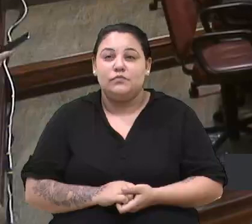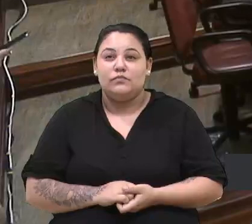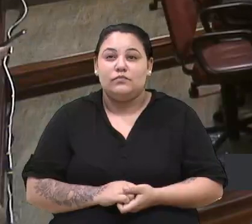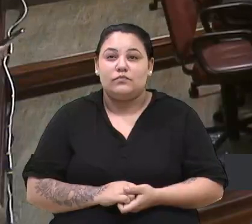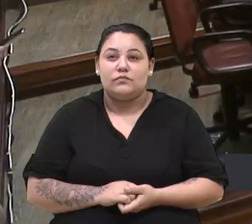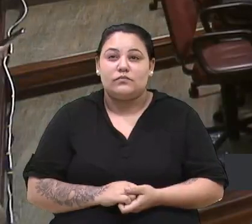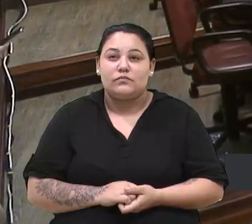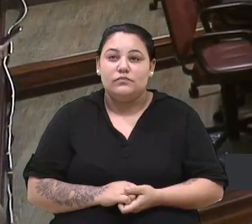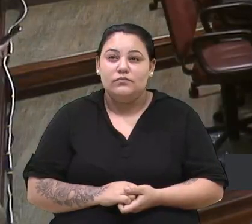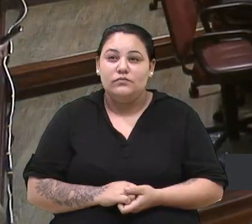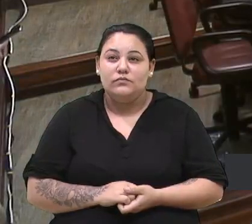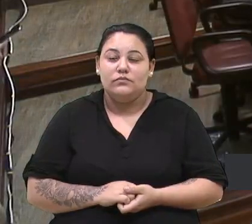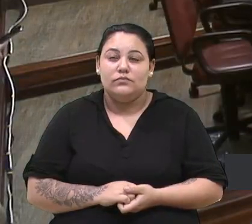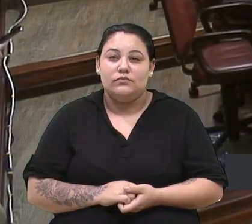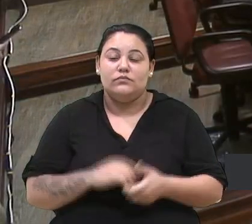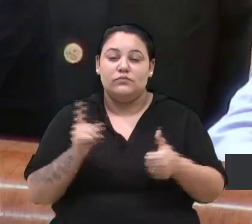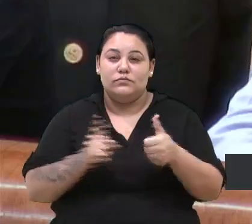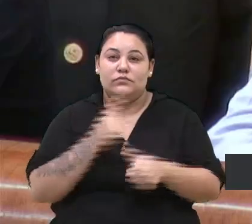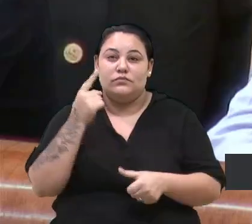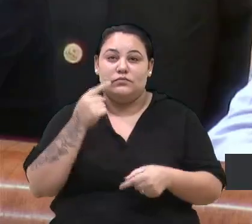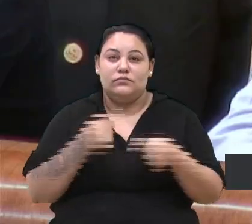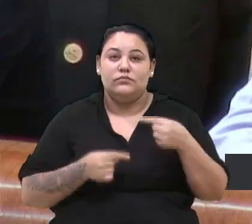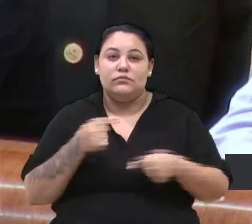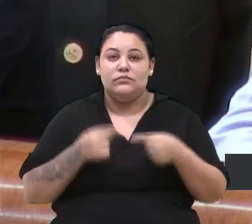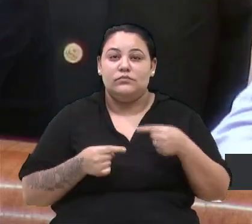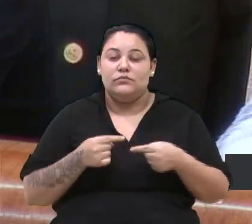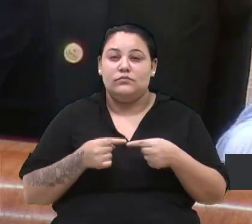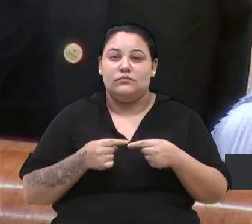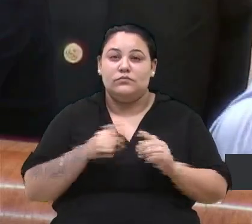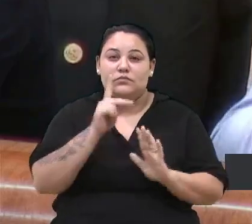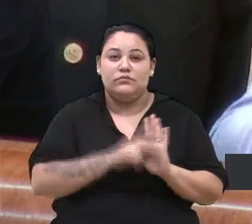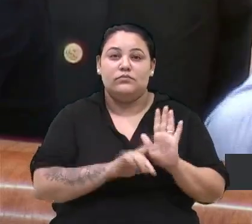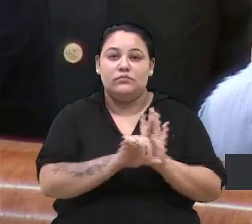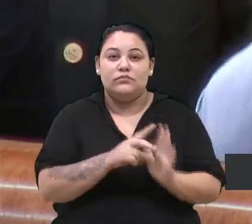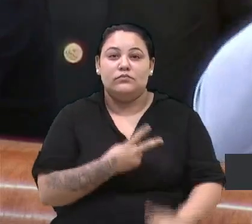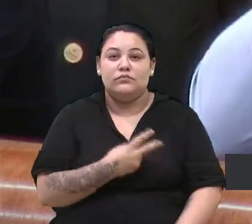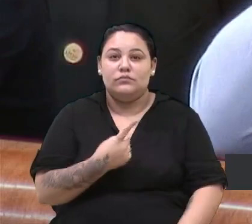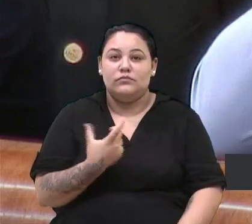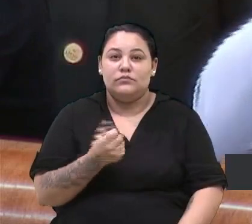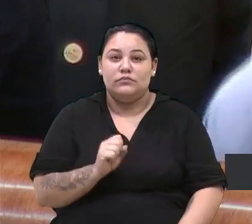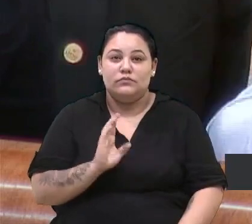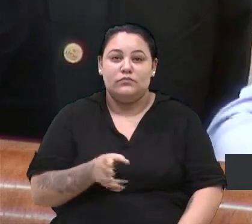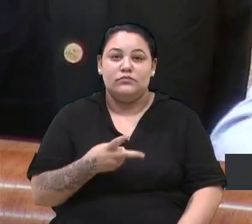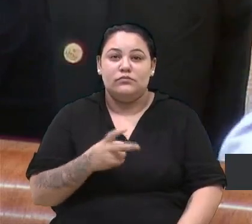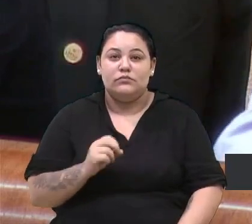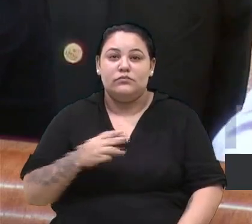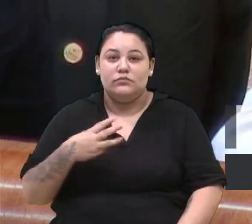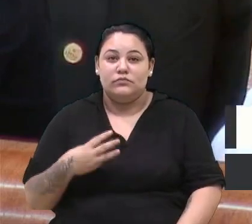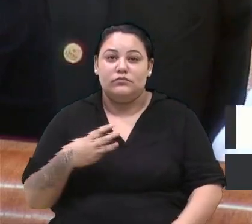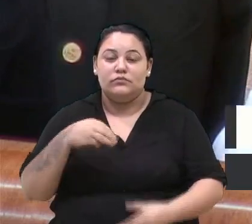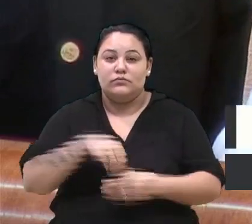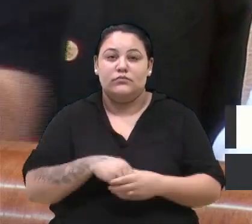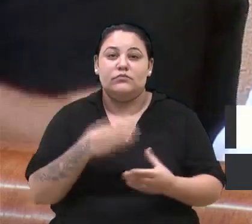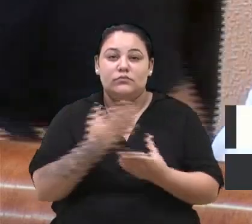Em primeira discussão, projeto de lei 218/2023, contido no processo